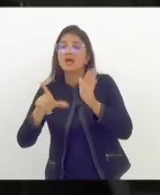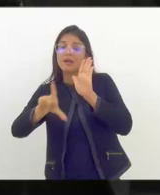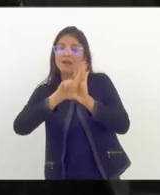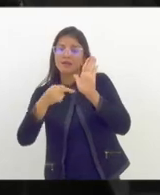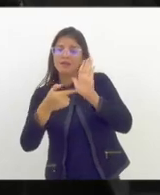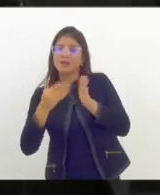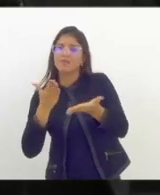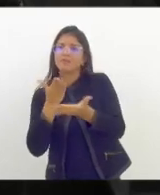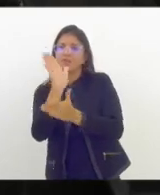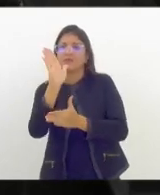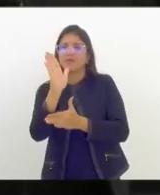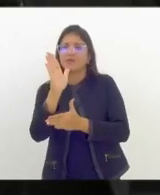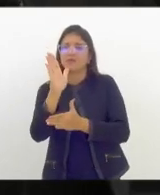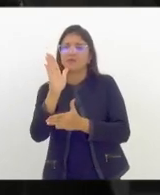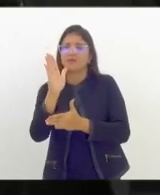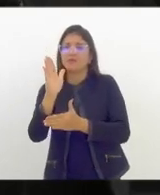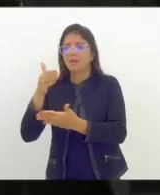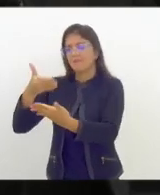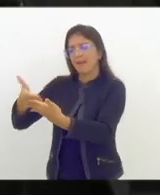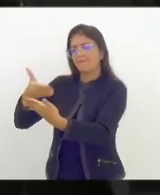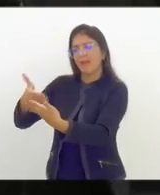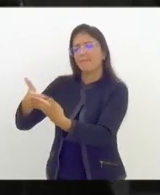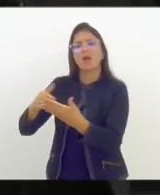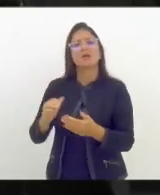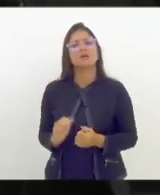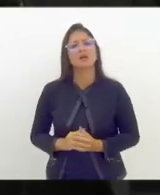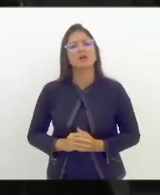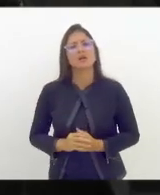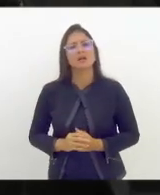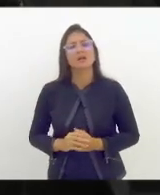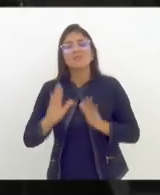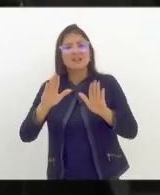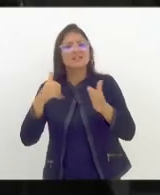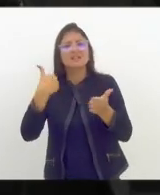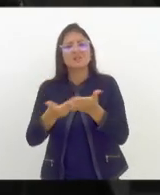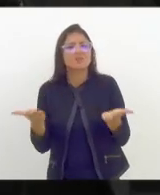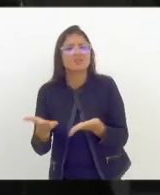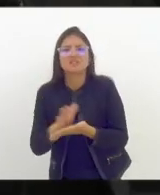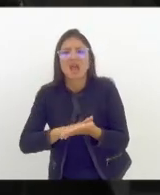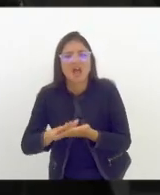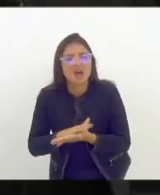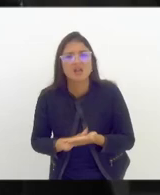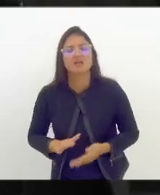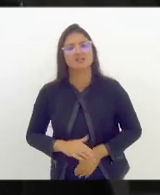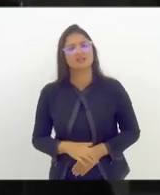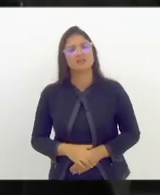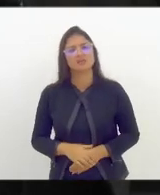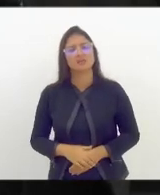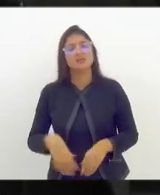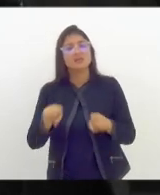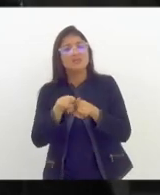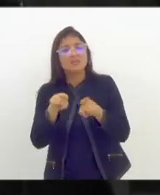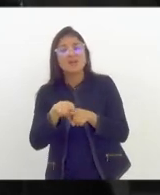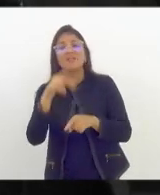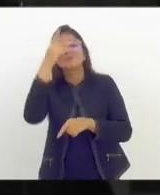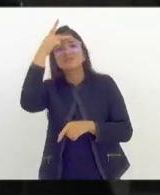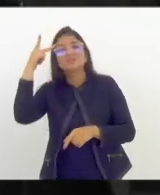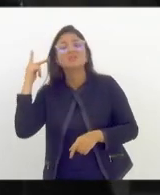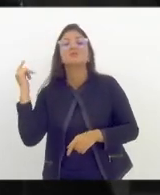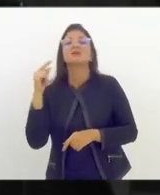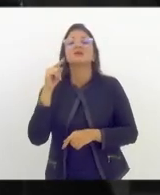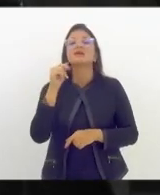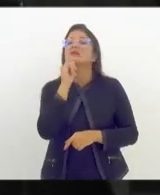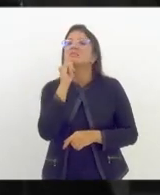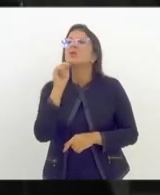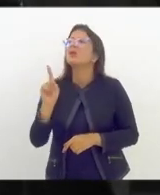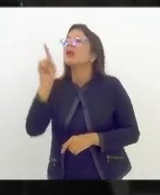a FETranspor continua controlando a bilhetagem eletrônica, para não falar das linhas de transportes rodoviários intermunicipais, cuja licitação nunca